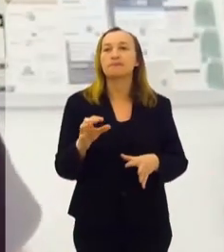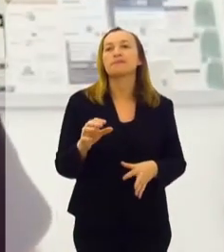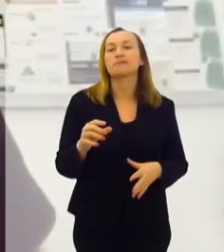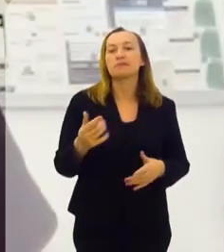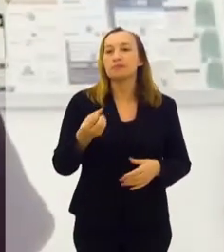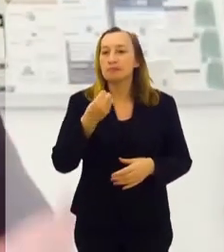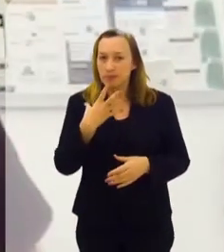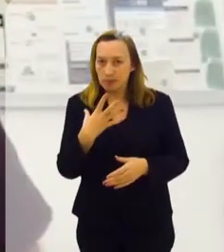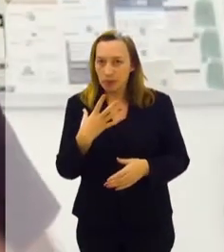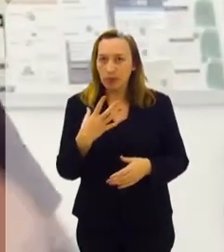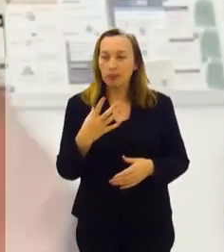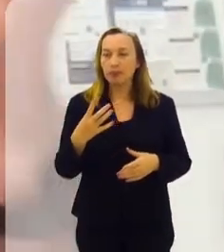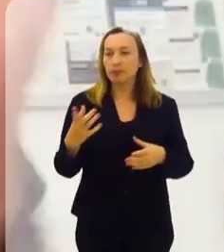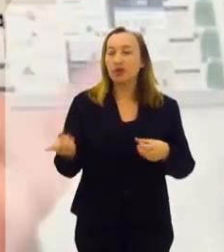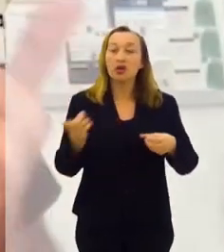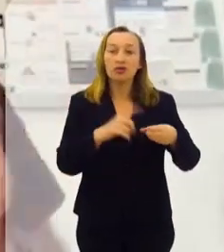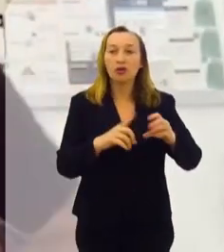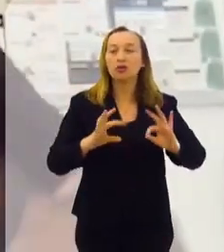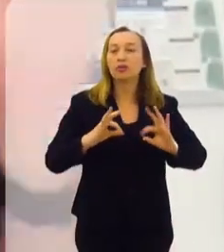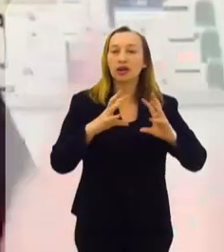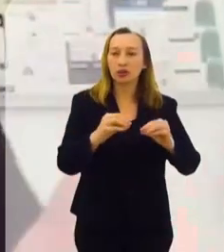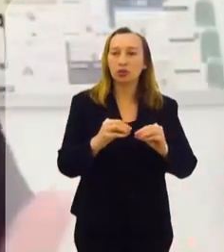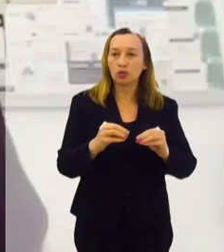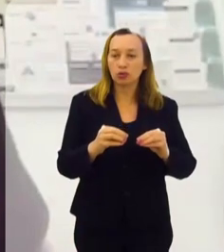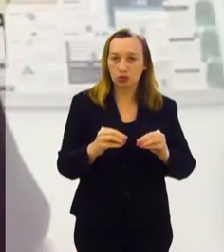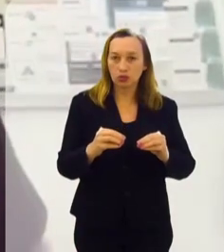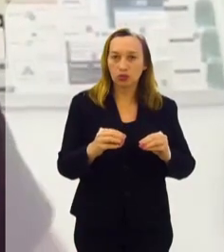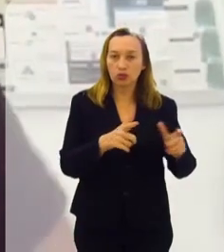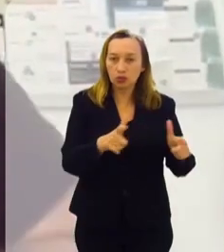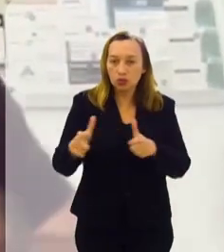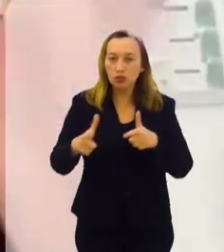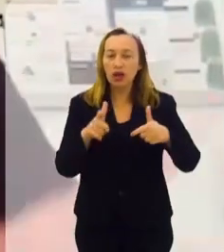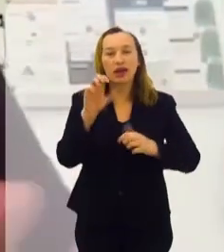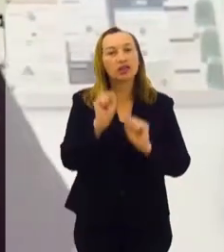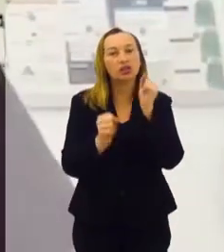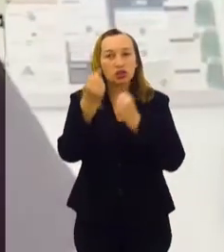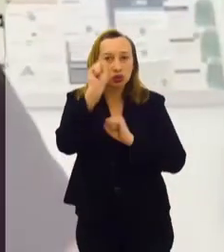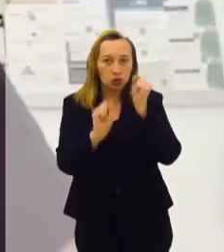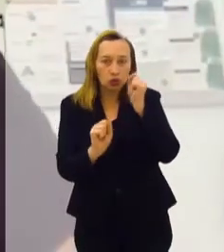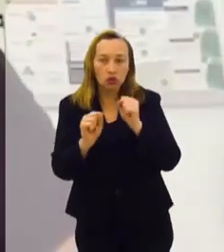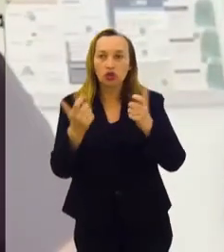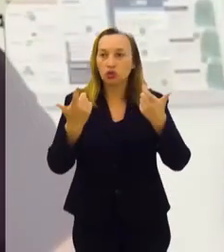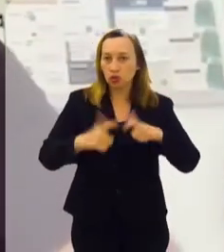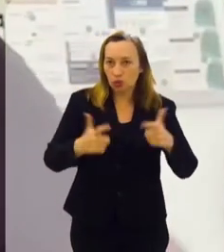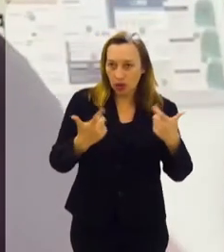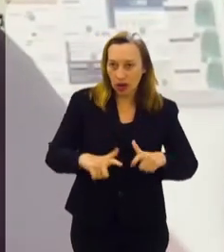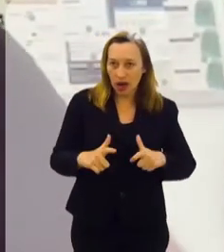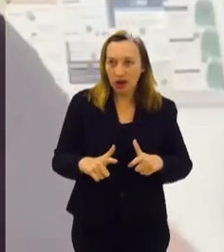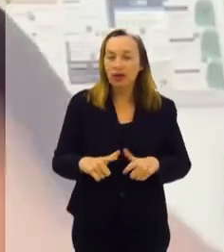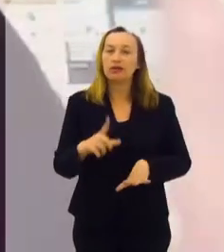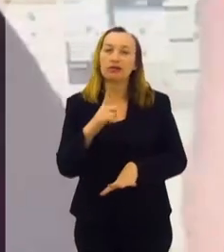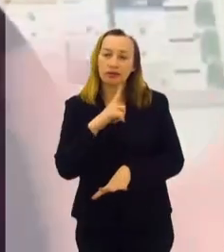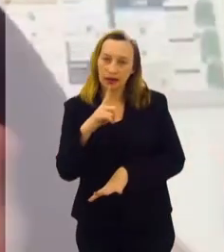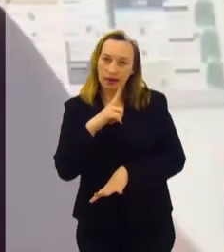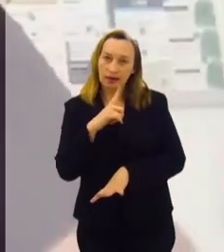Porque a vantagem do soft power é que ele traz retorno para o território, né? Para todas as indústrias do